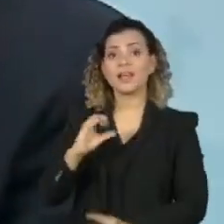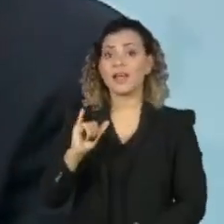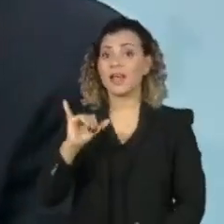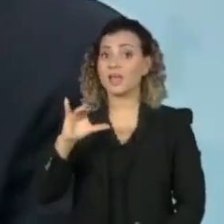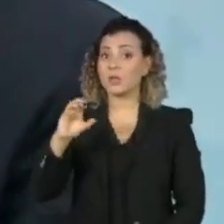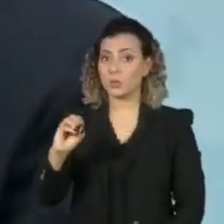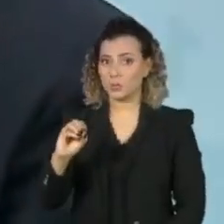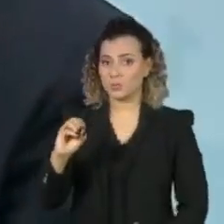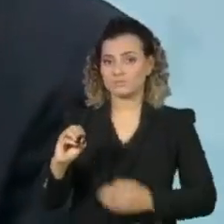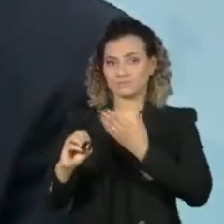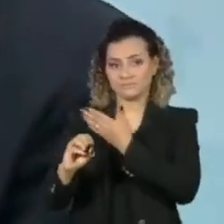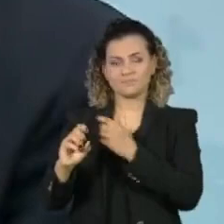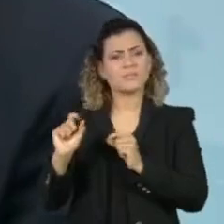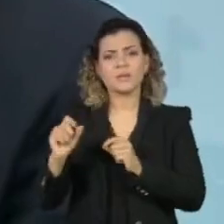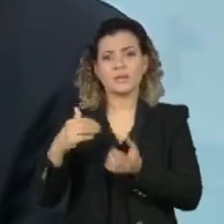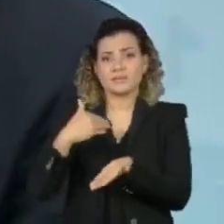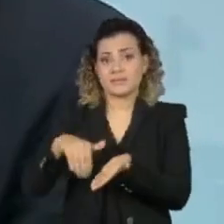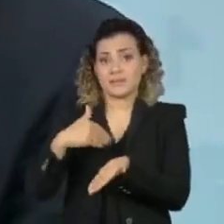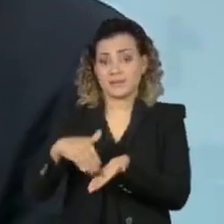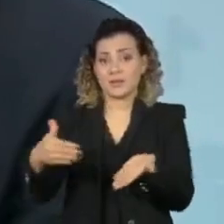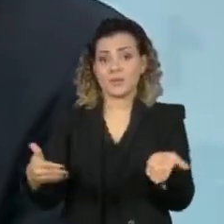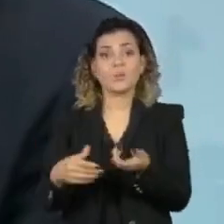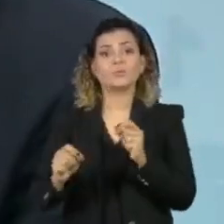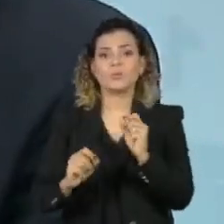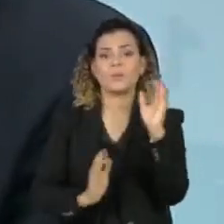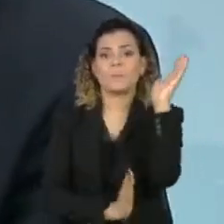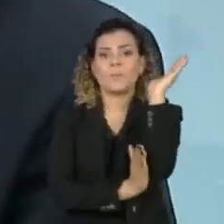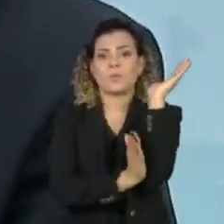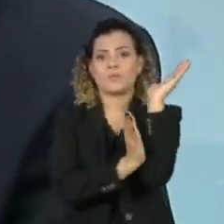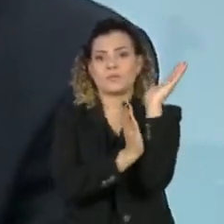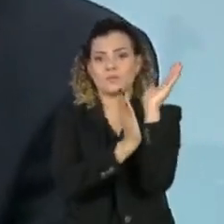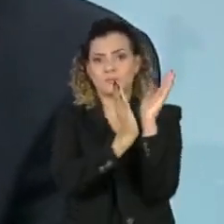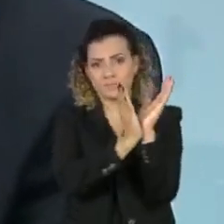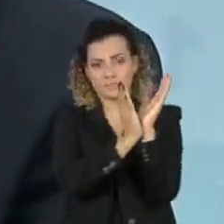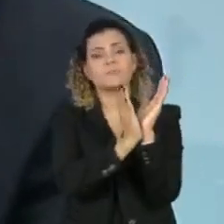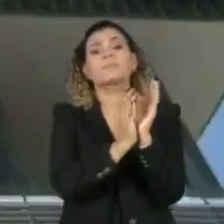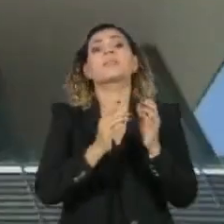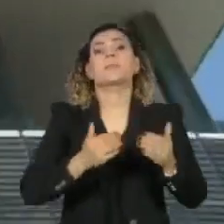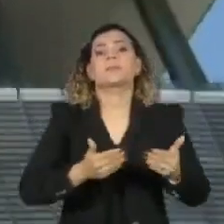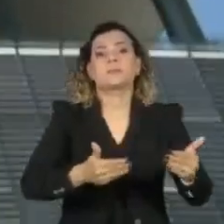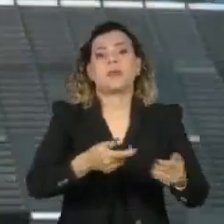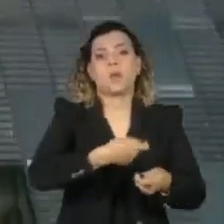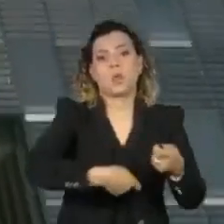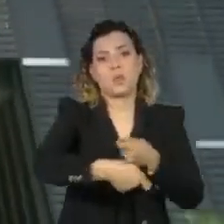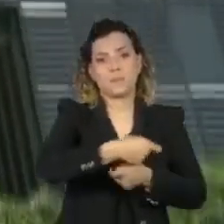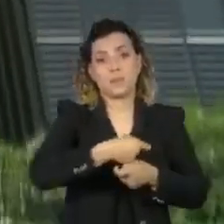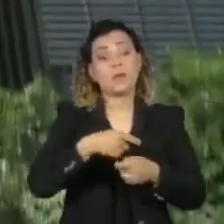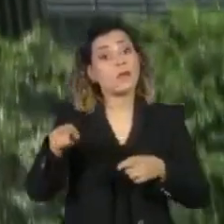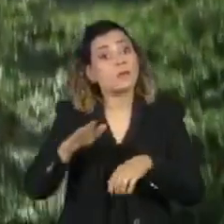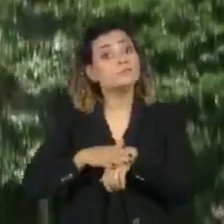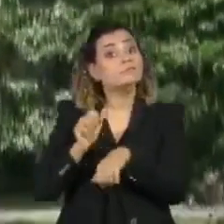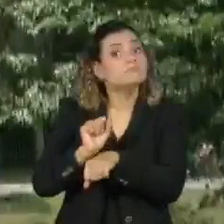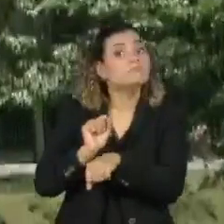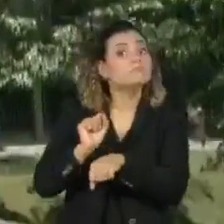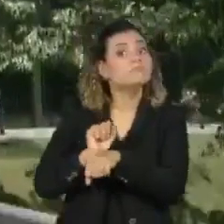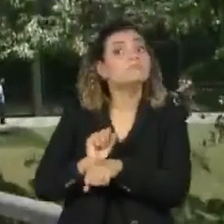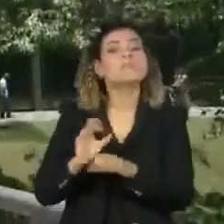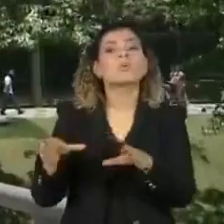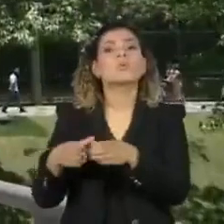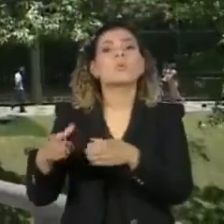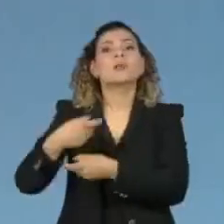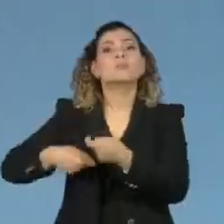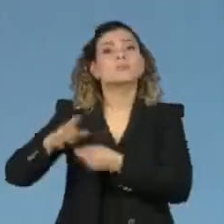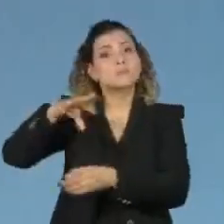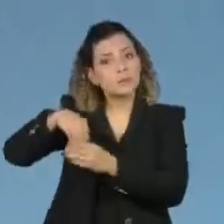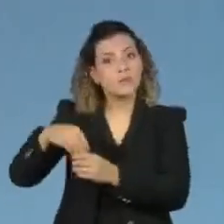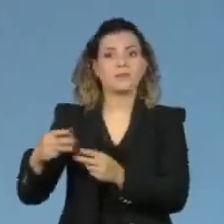Caio Mário Paes de Andrade atual secretário da desburocratização no ministério da economia ele precisa ser aprovado pelo conselho de